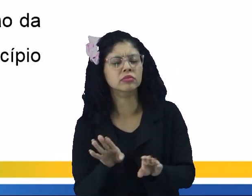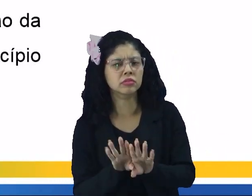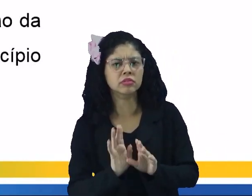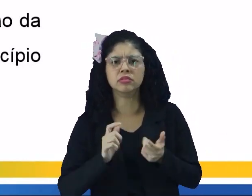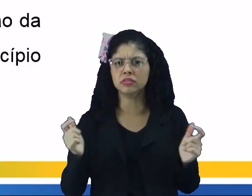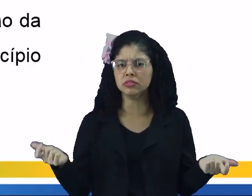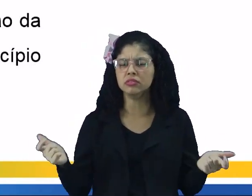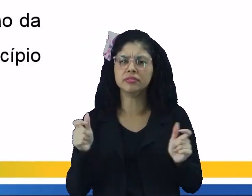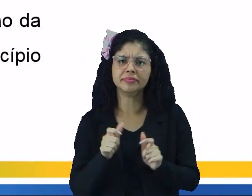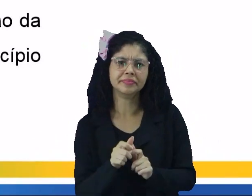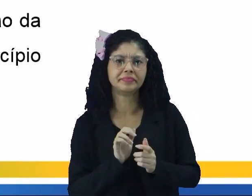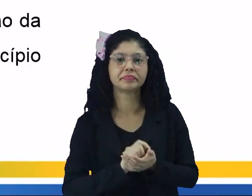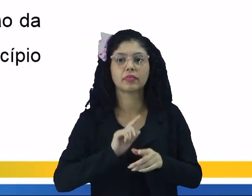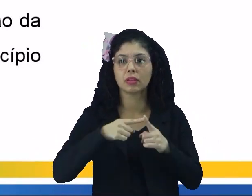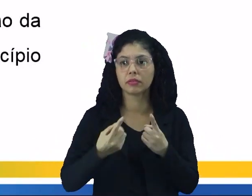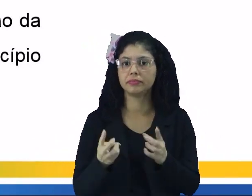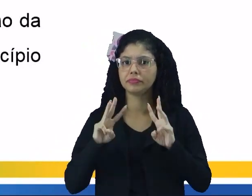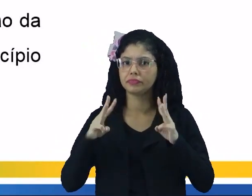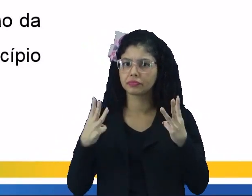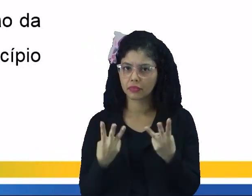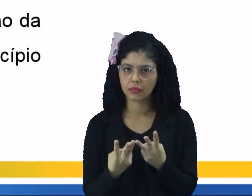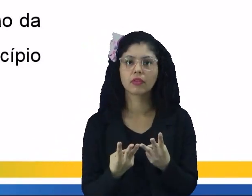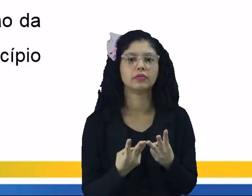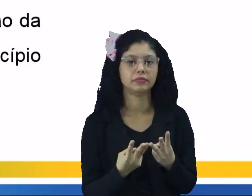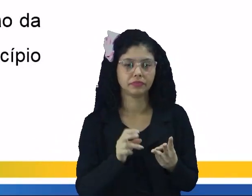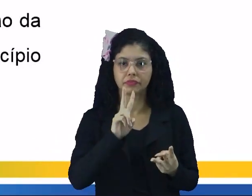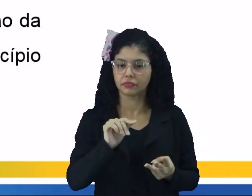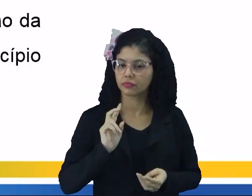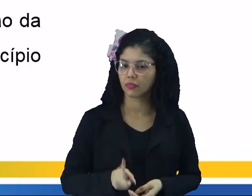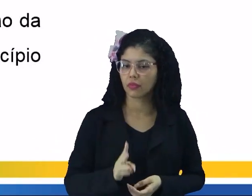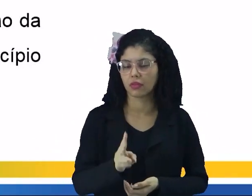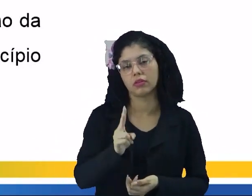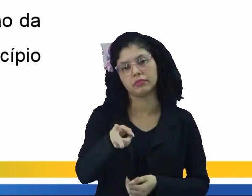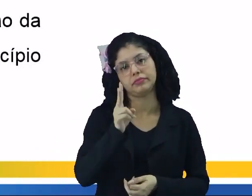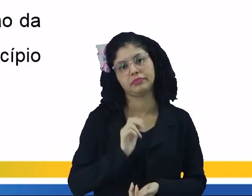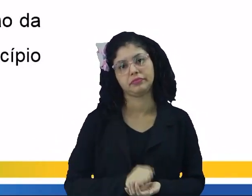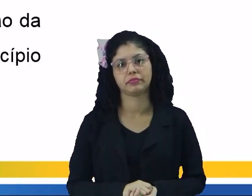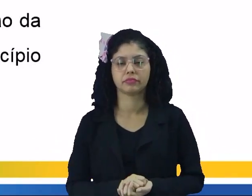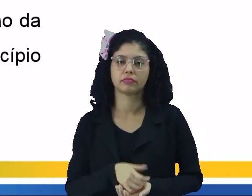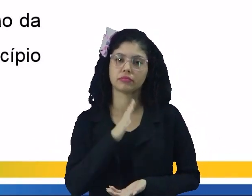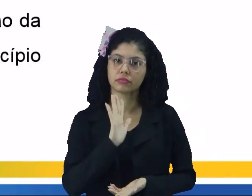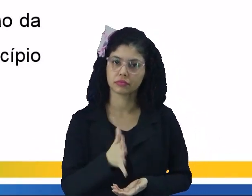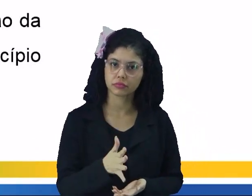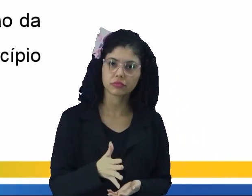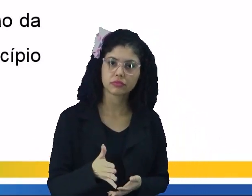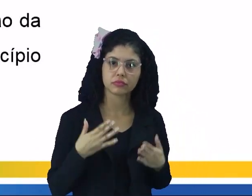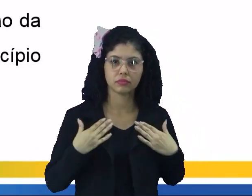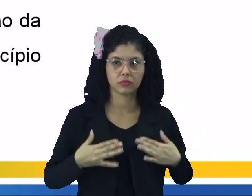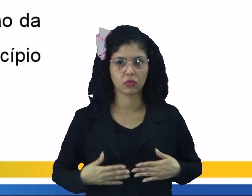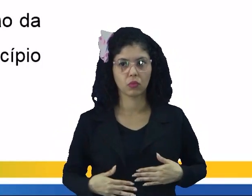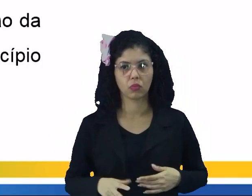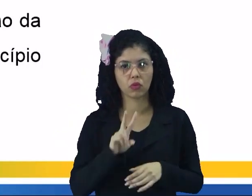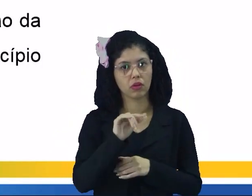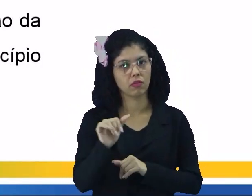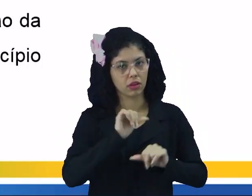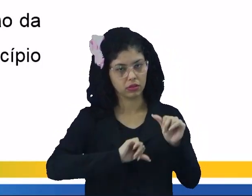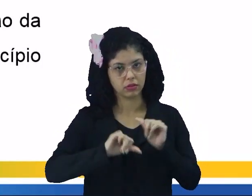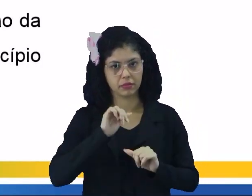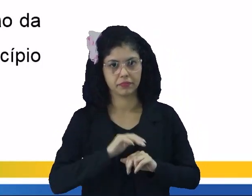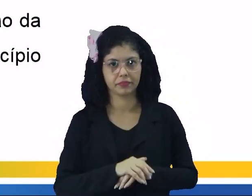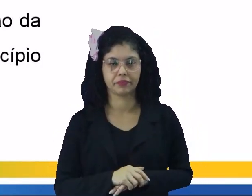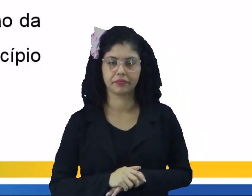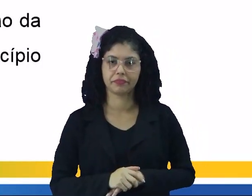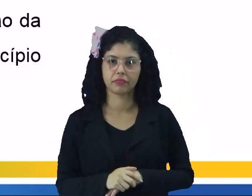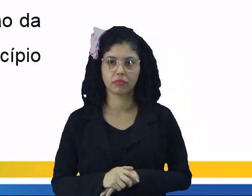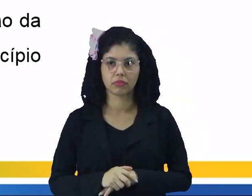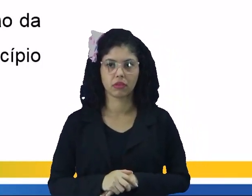ser maior ou menor. Mas o m de massa vai ser constante, então, já que o corpo, né, não vai mudar, não vai se modificado